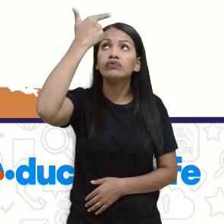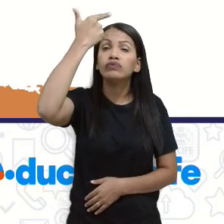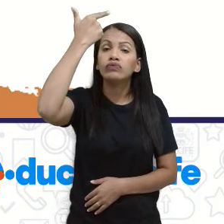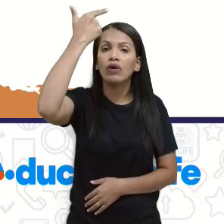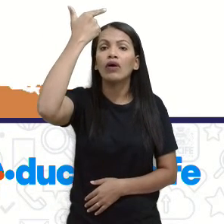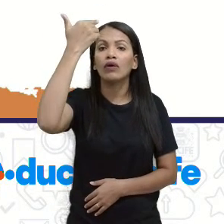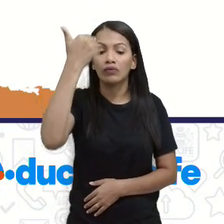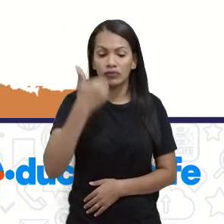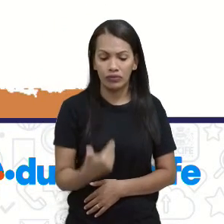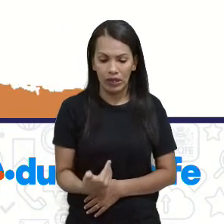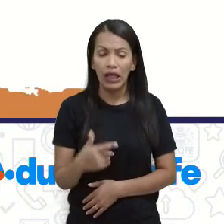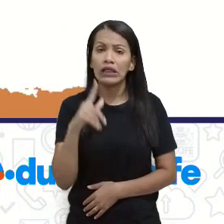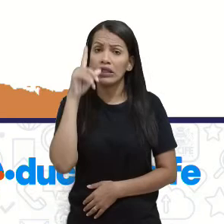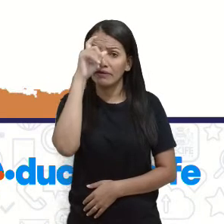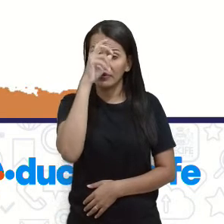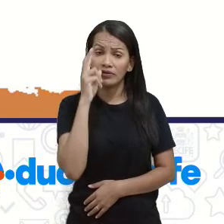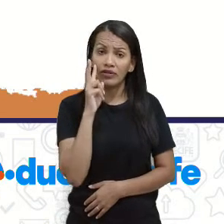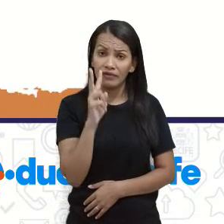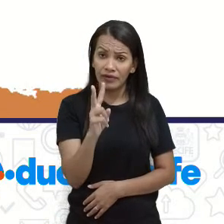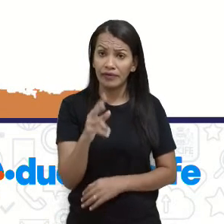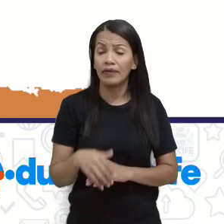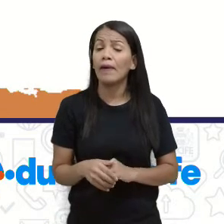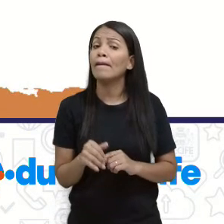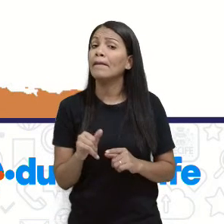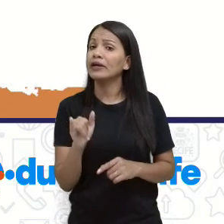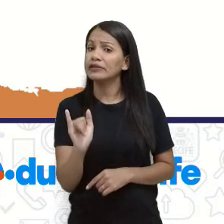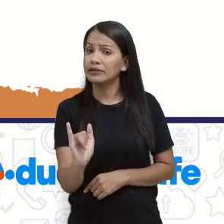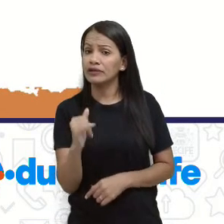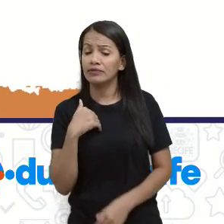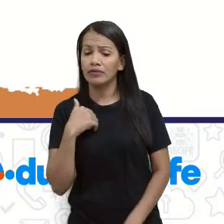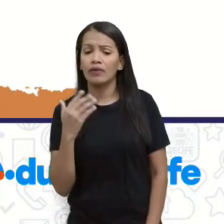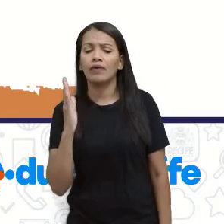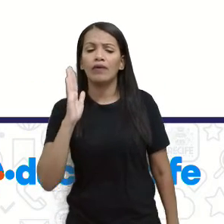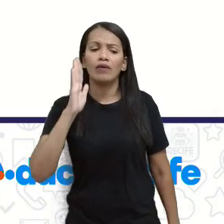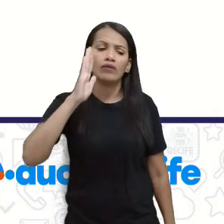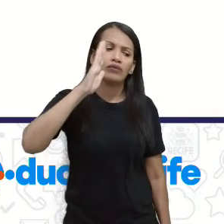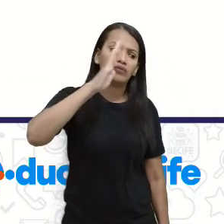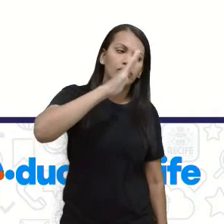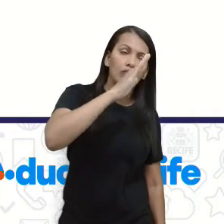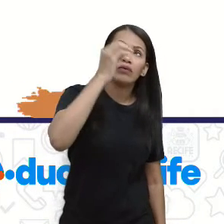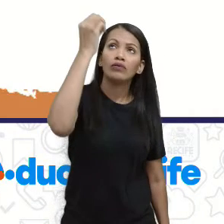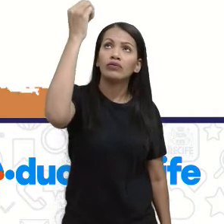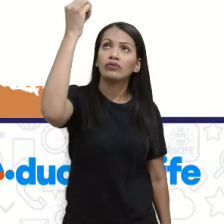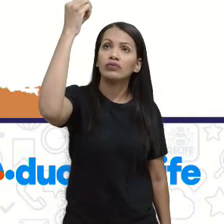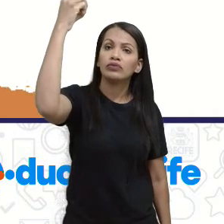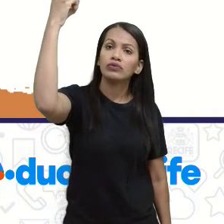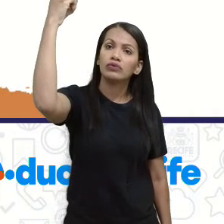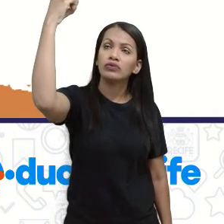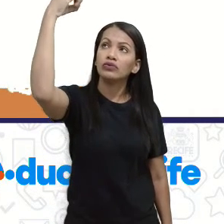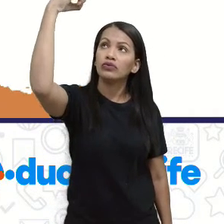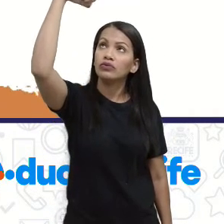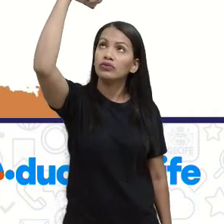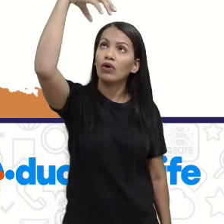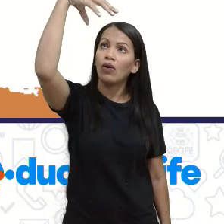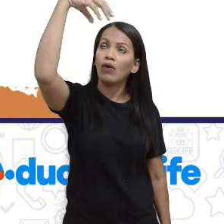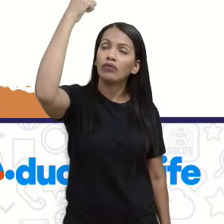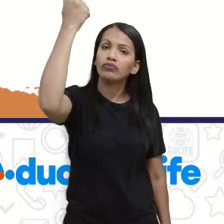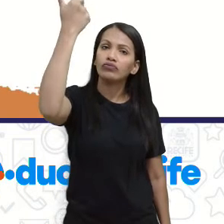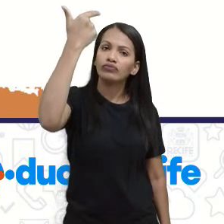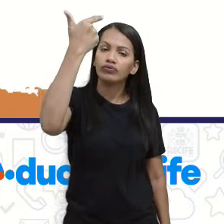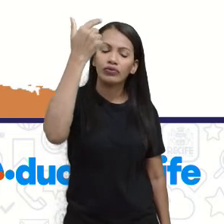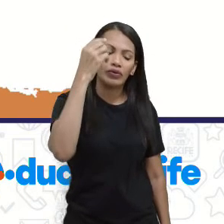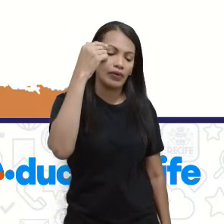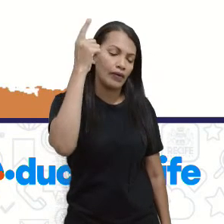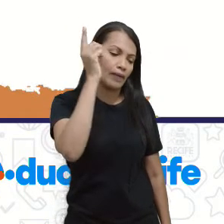graus. Mas se eu tiver em outra diagonal, também tem uma sombra. E esta sombra aí, você observa bem aí,